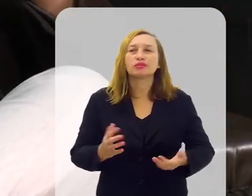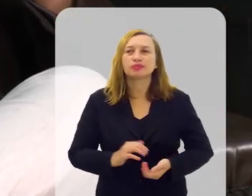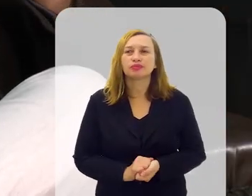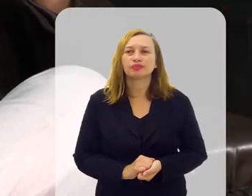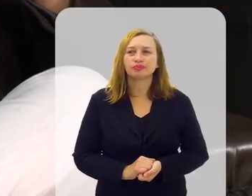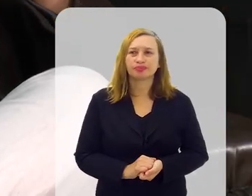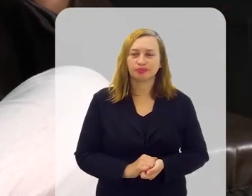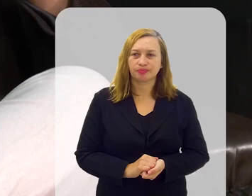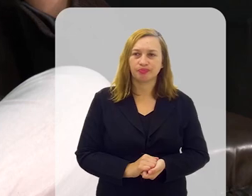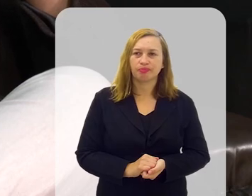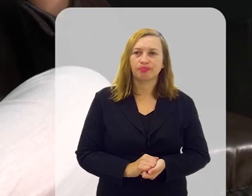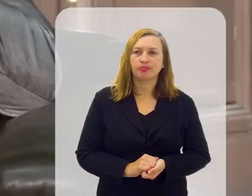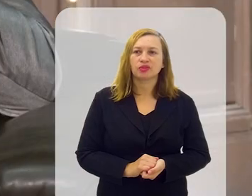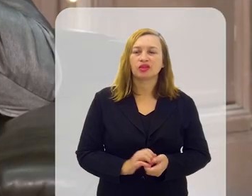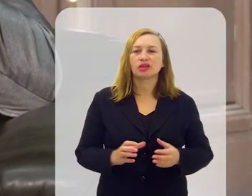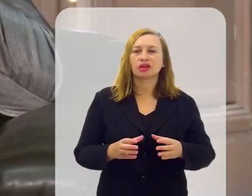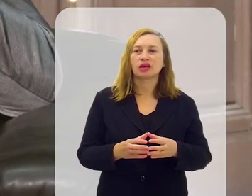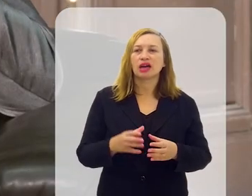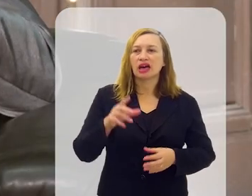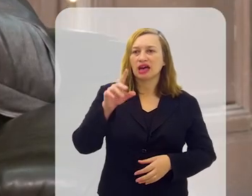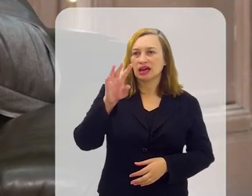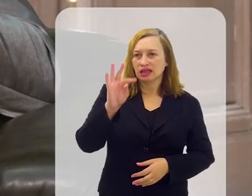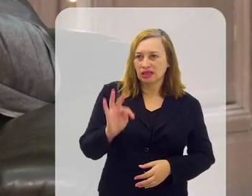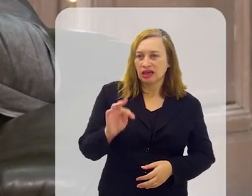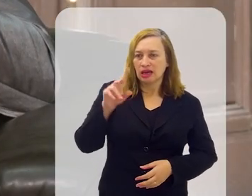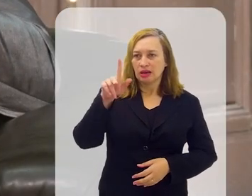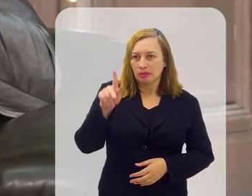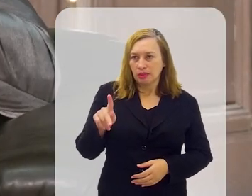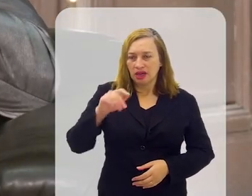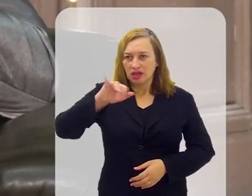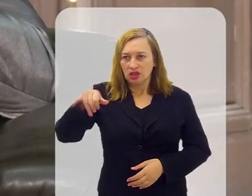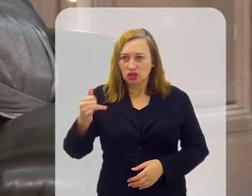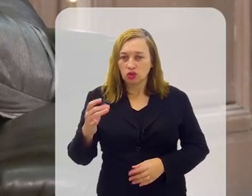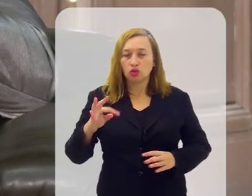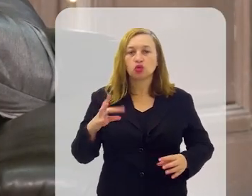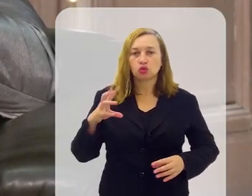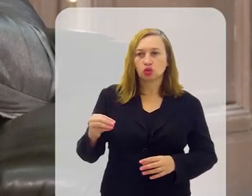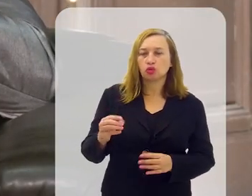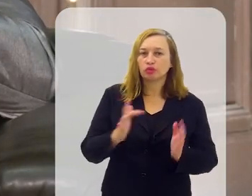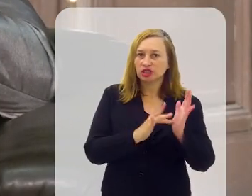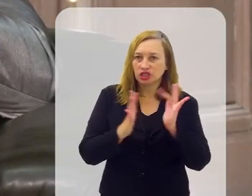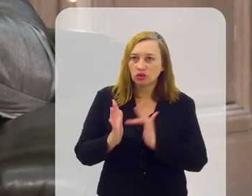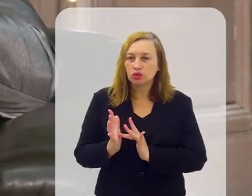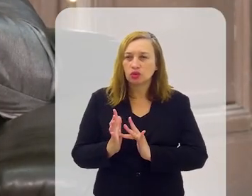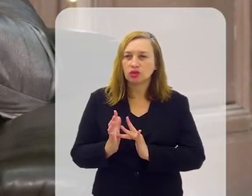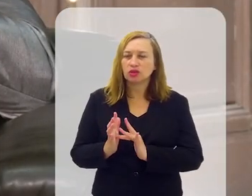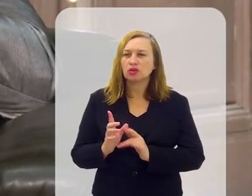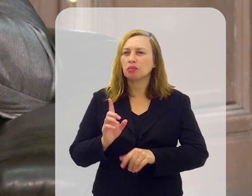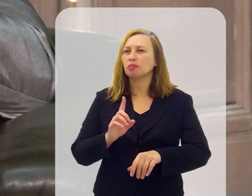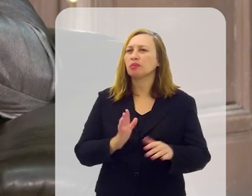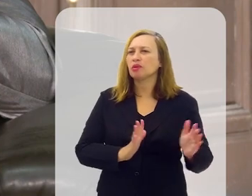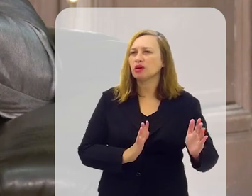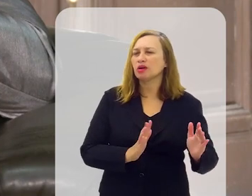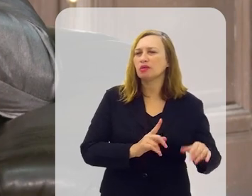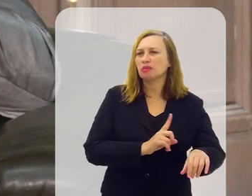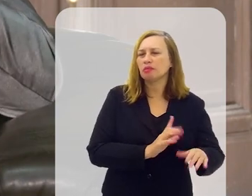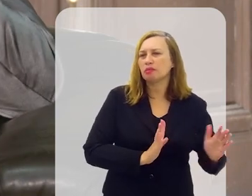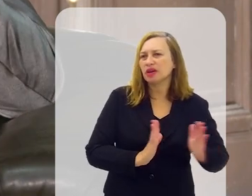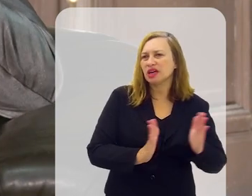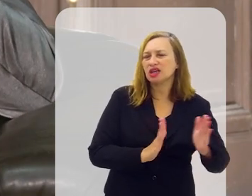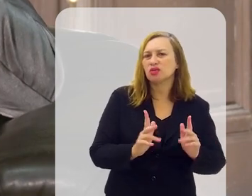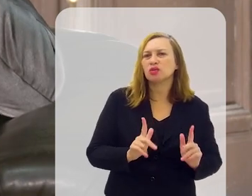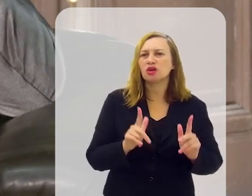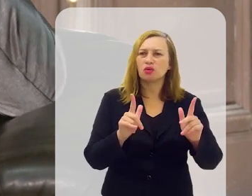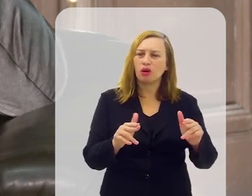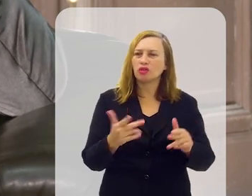momento? Eu participei da banda TPJ, né? Uhum. Banda TPJ, banda Tudo por Jesus. Era da mesma época do Complexo